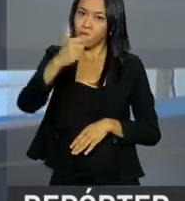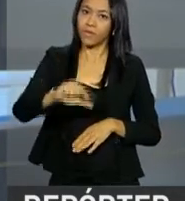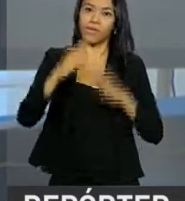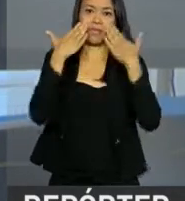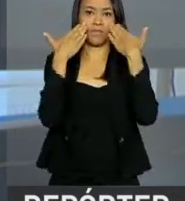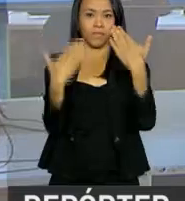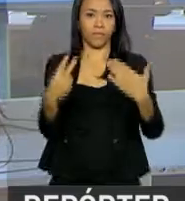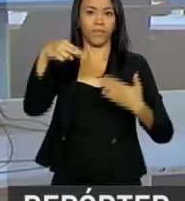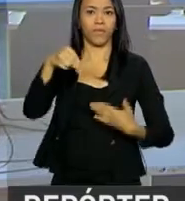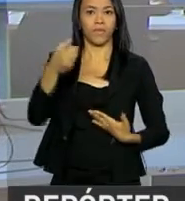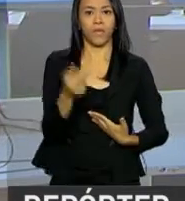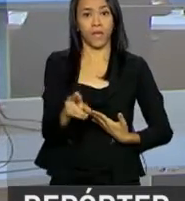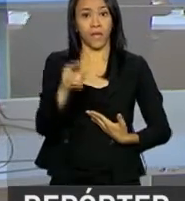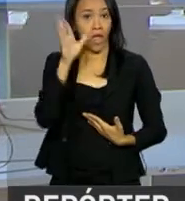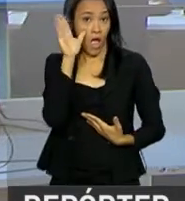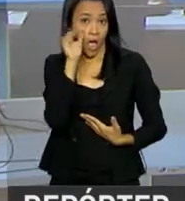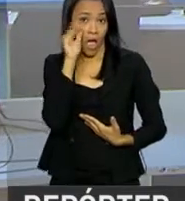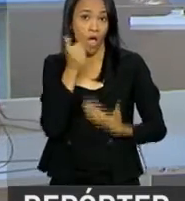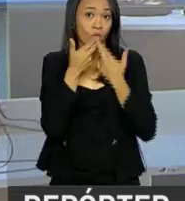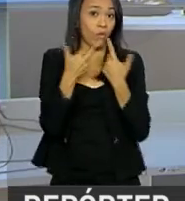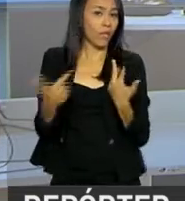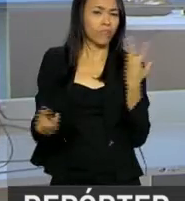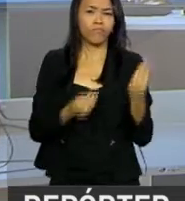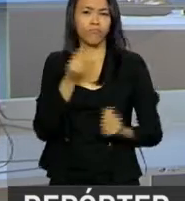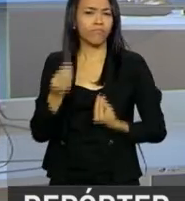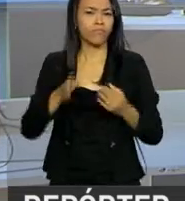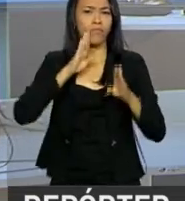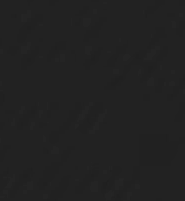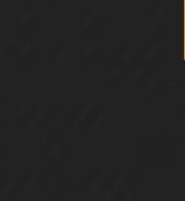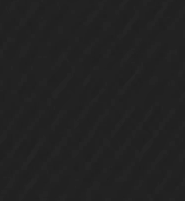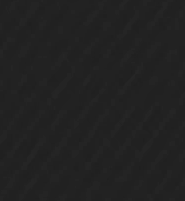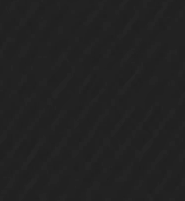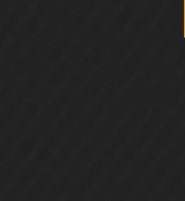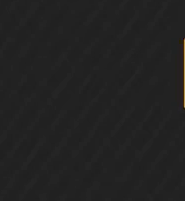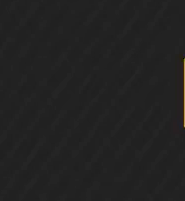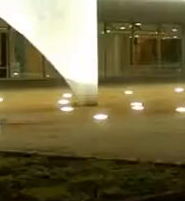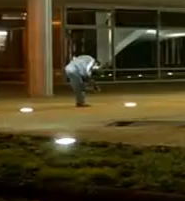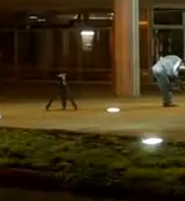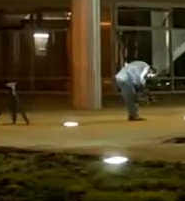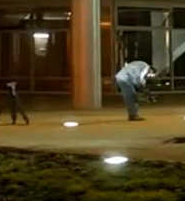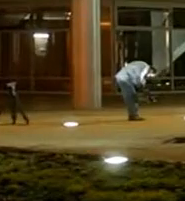nbr acompanhe as novidades também pelas nossas redes sociais